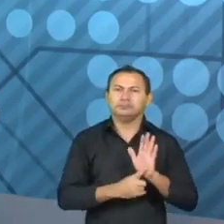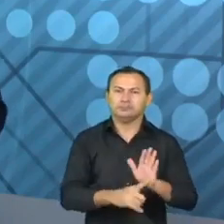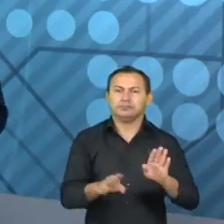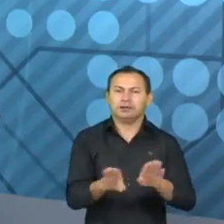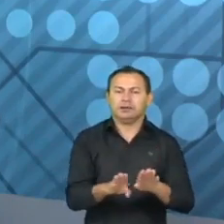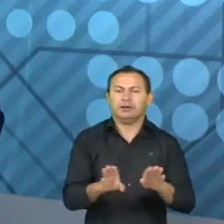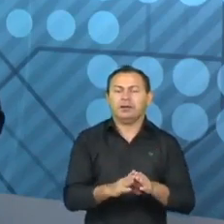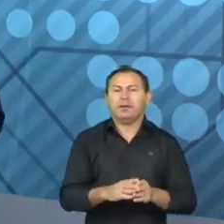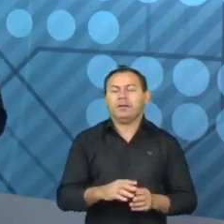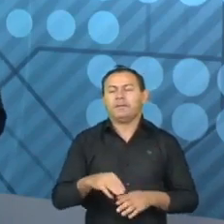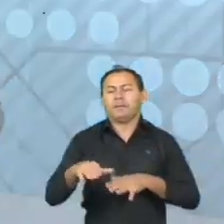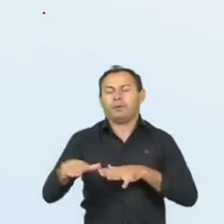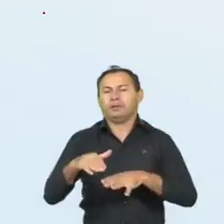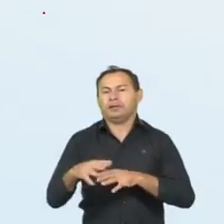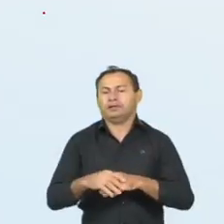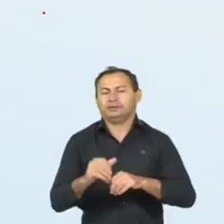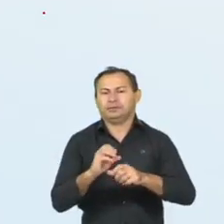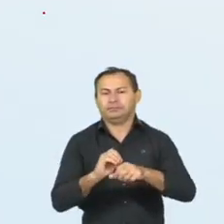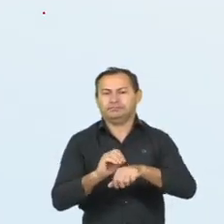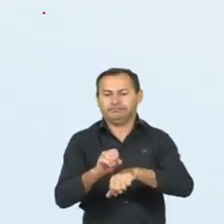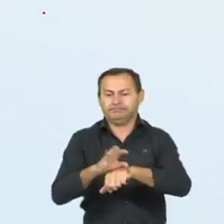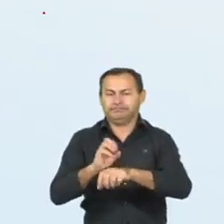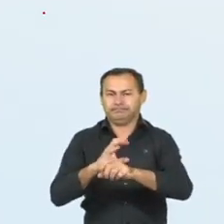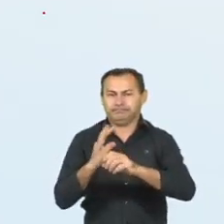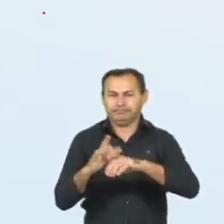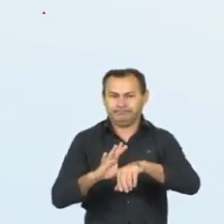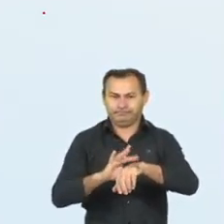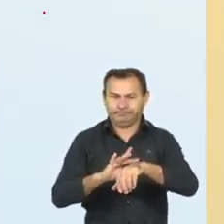de morbidade.